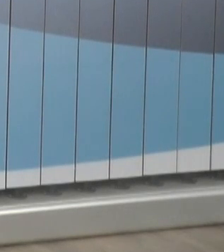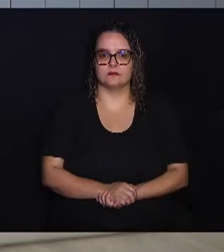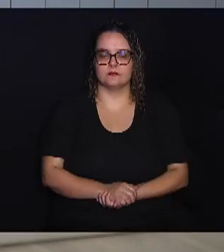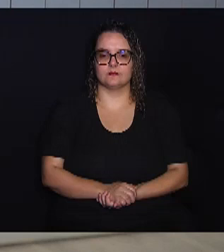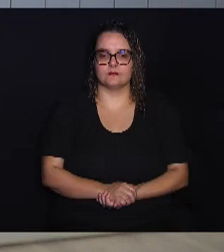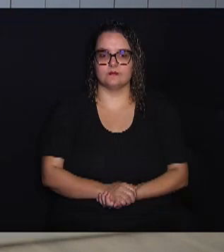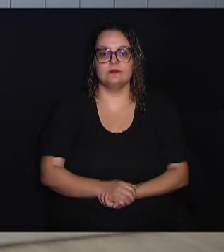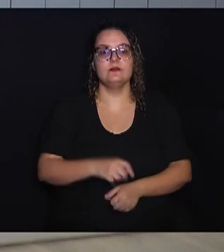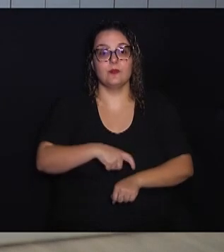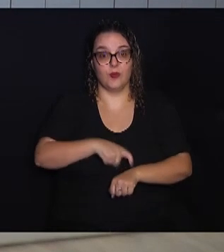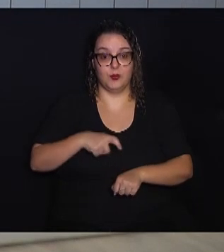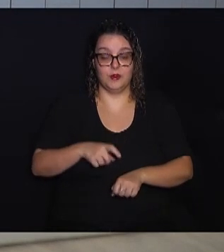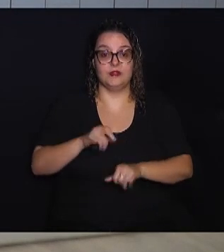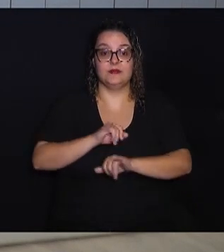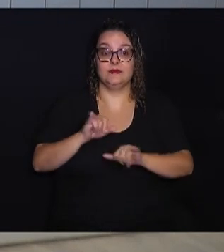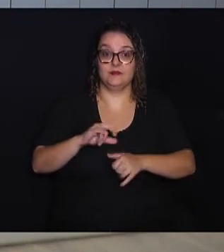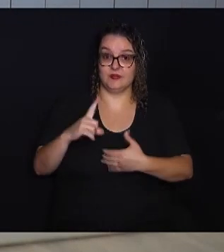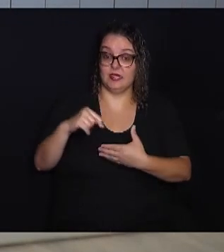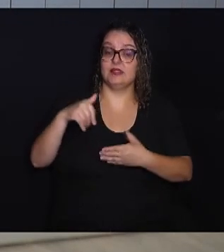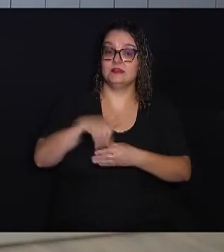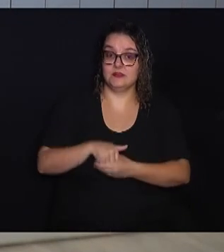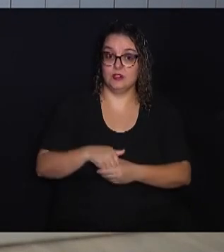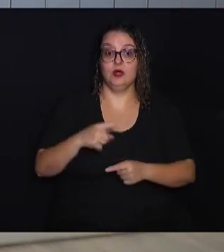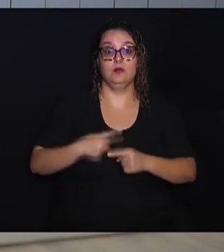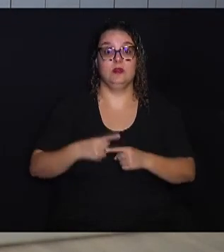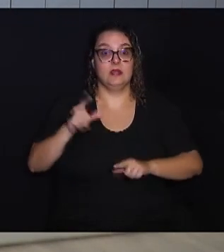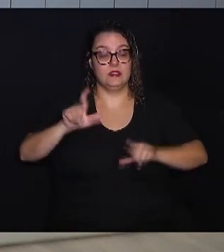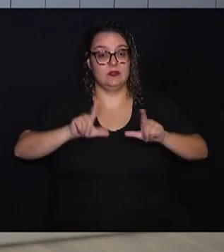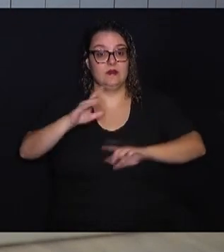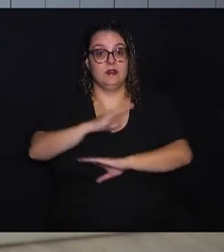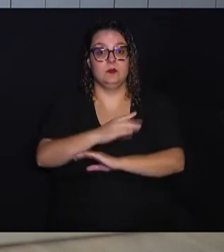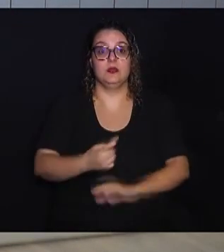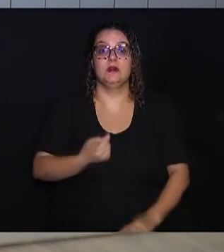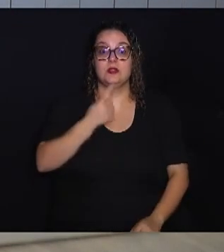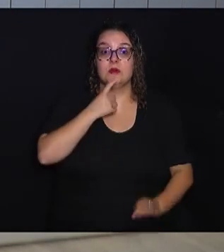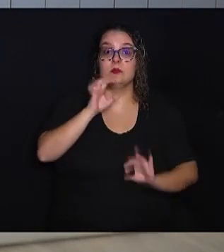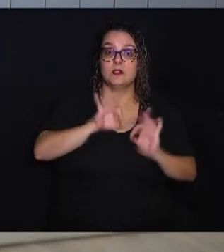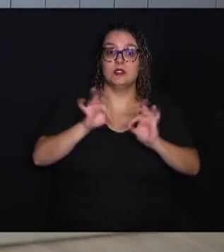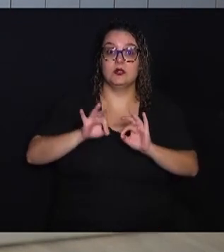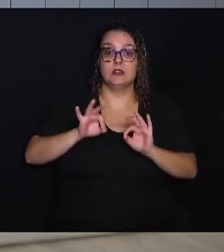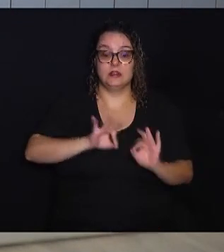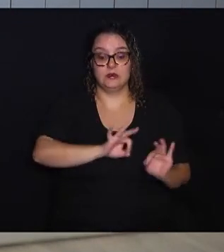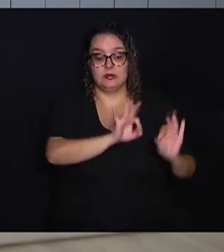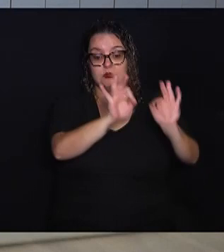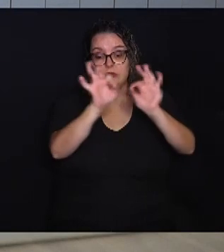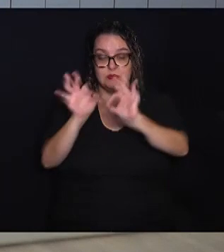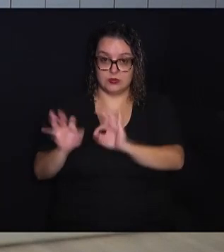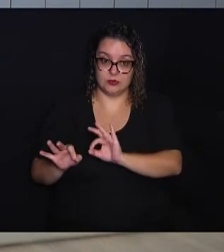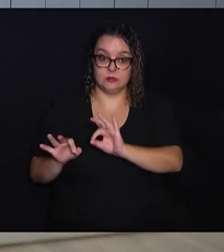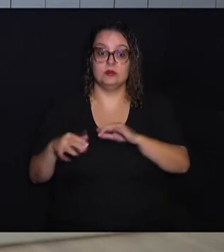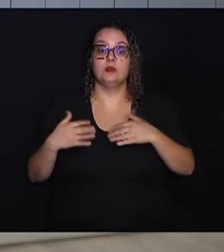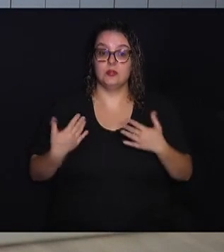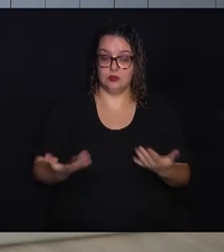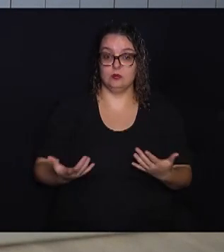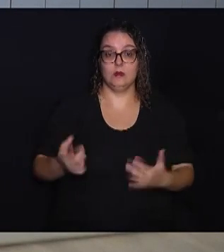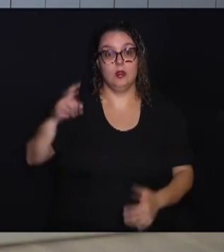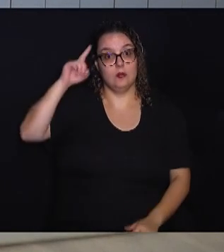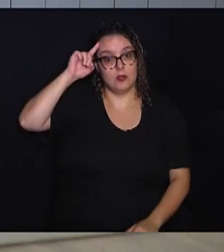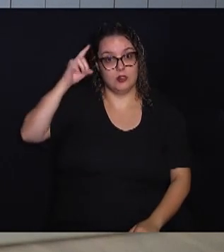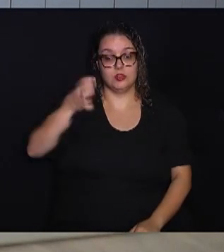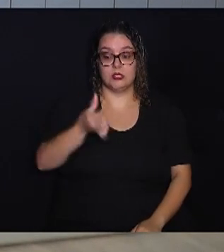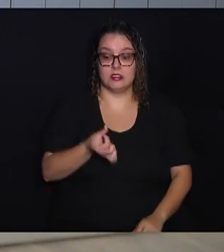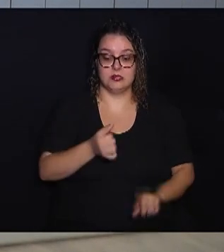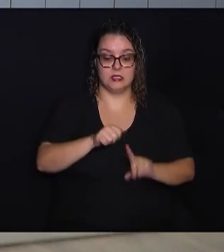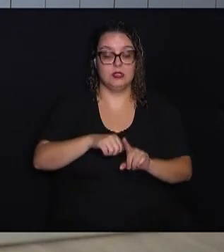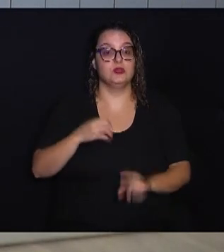Hora de falar das eleições, porque a TV Câmara Campinas prepara uma cobertura e aí para o dia 6 de outubro,